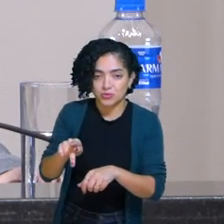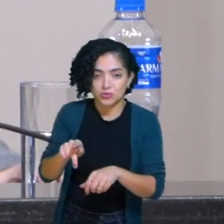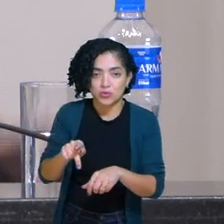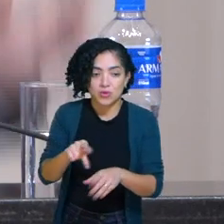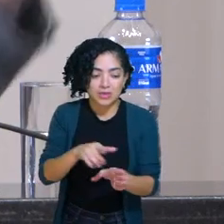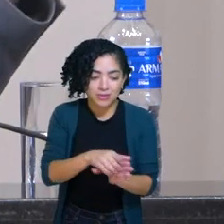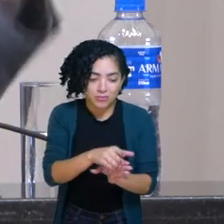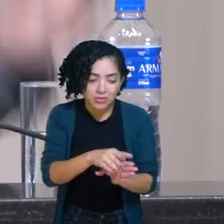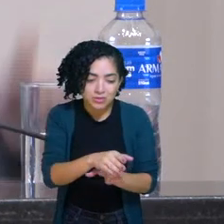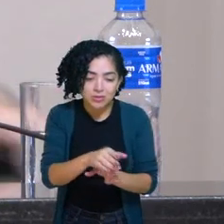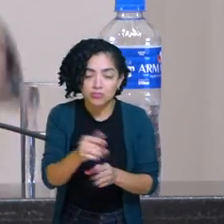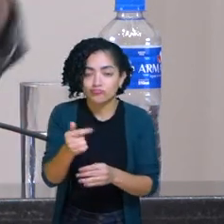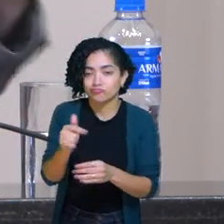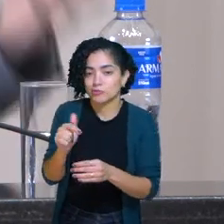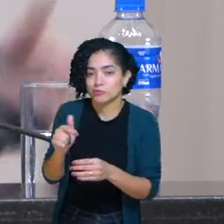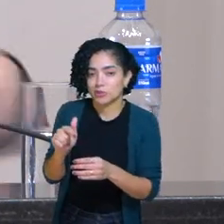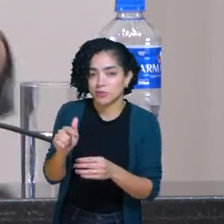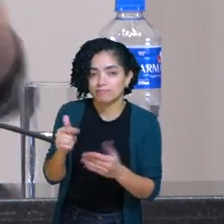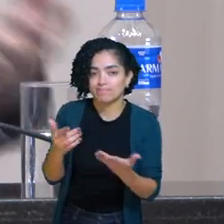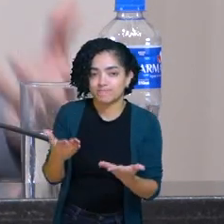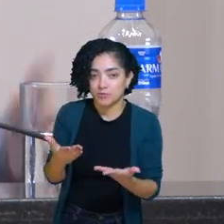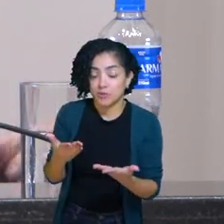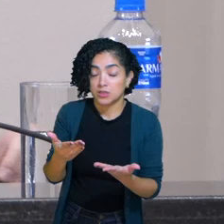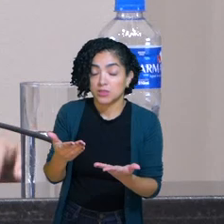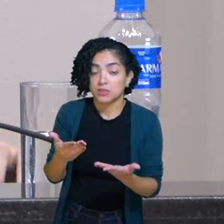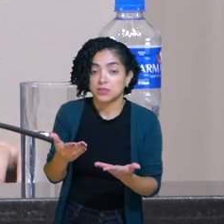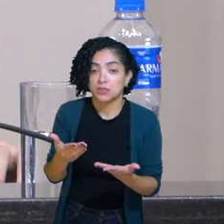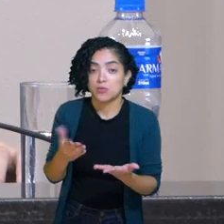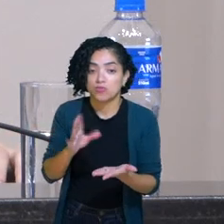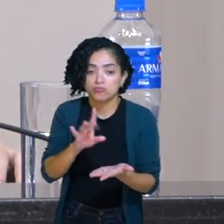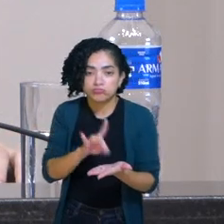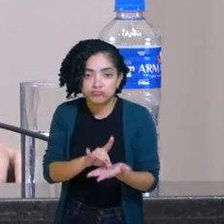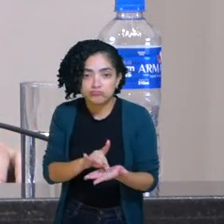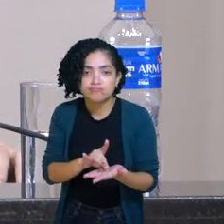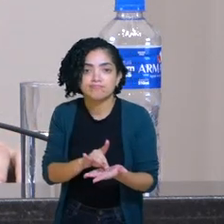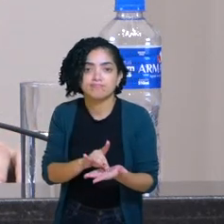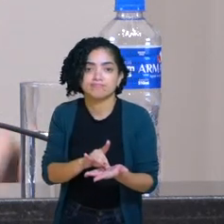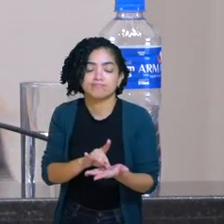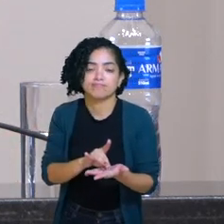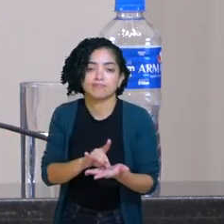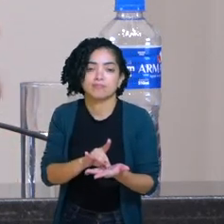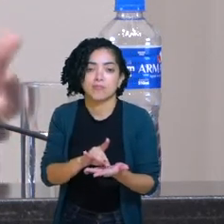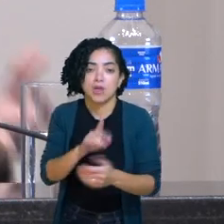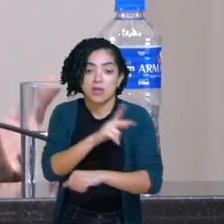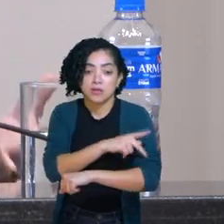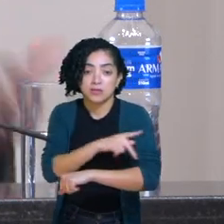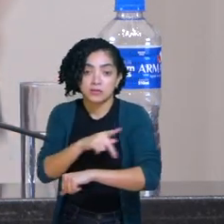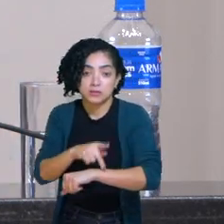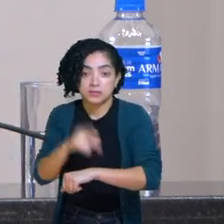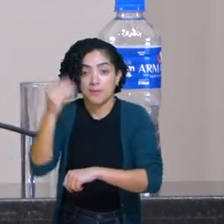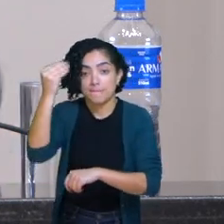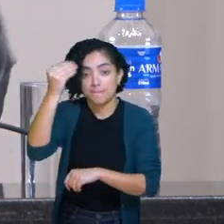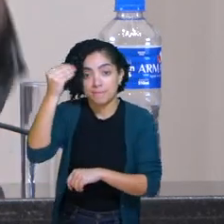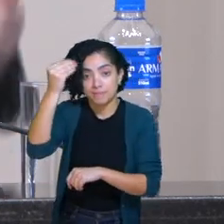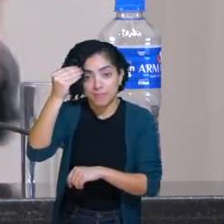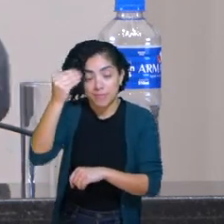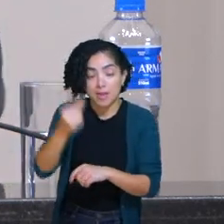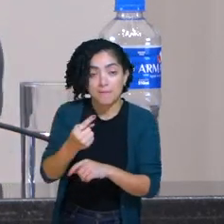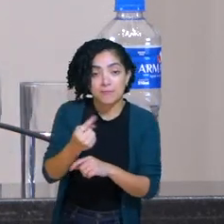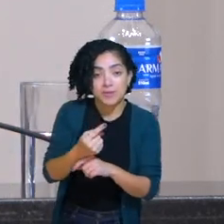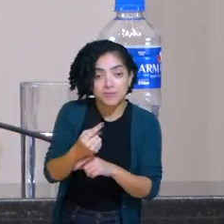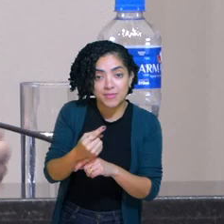também e ampliar consolidar né A questão da residência pedagógica como uma experiência primeira de